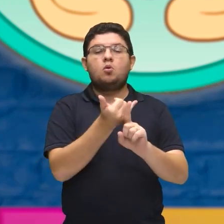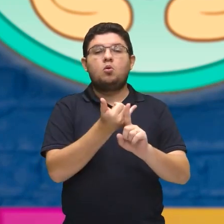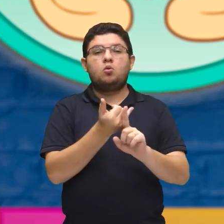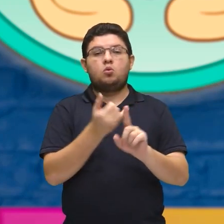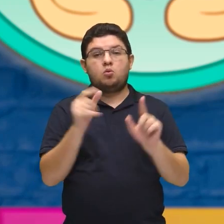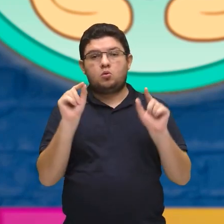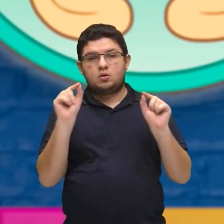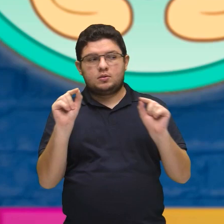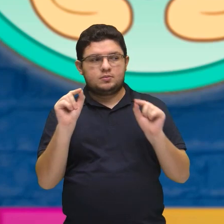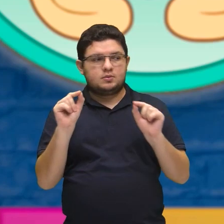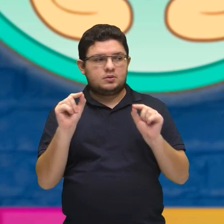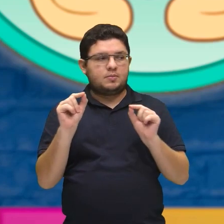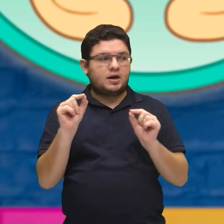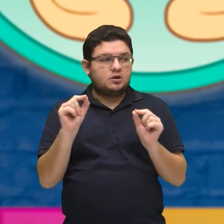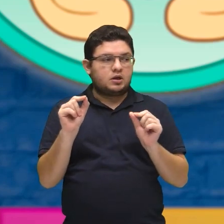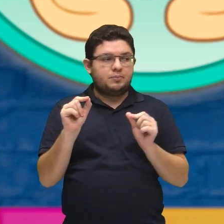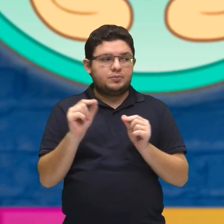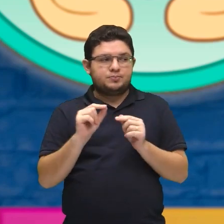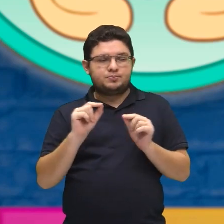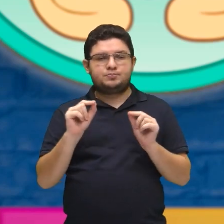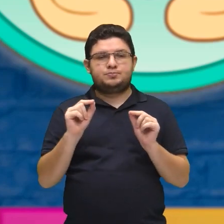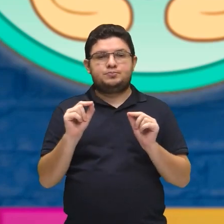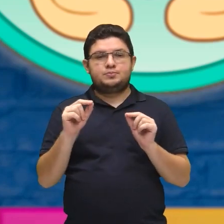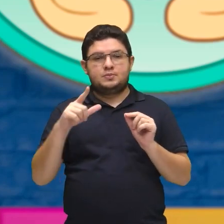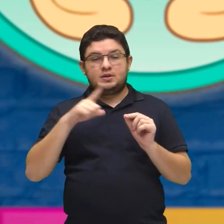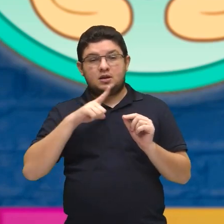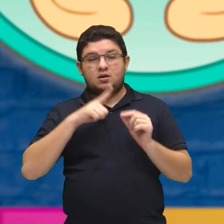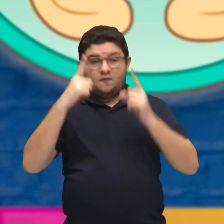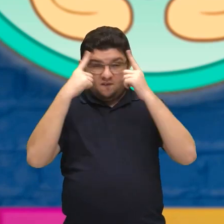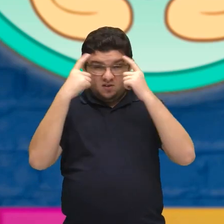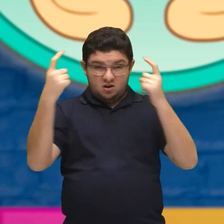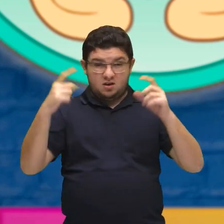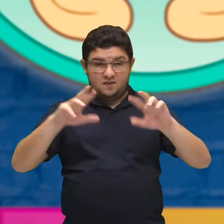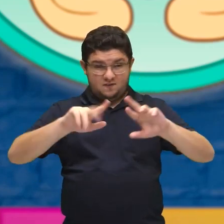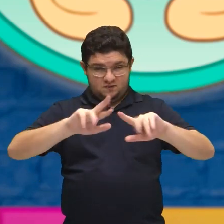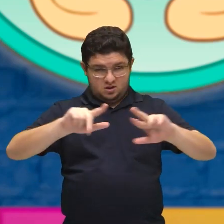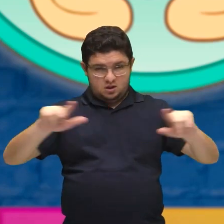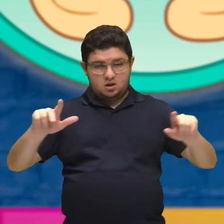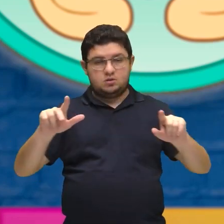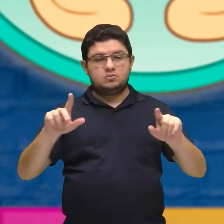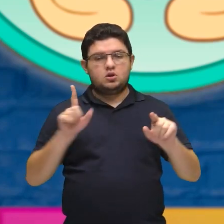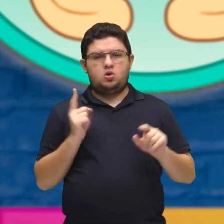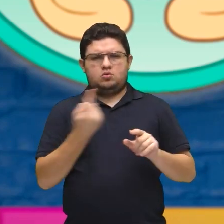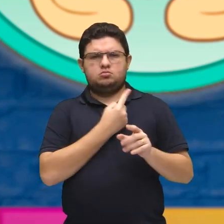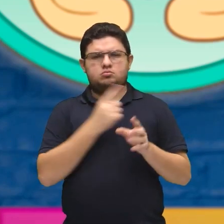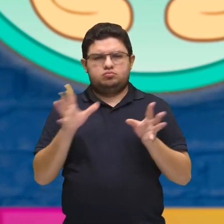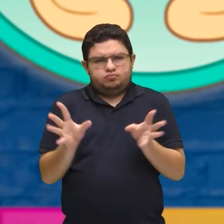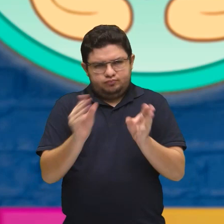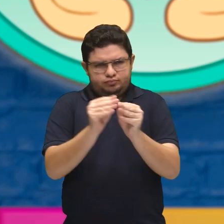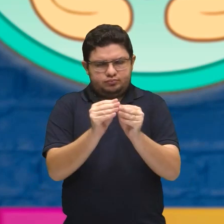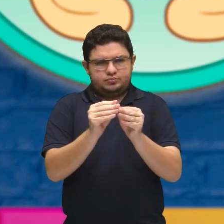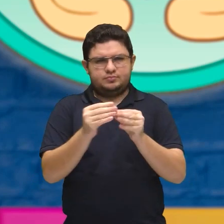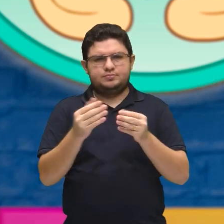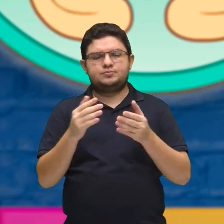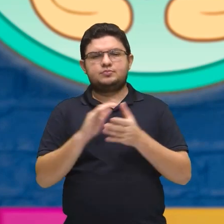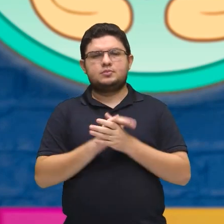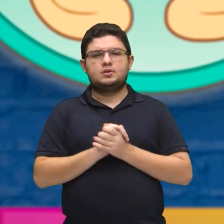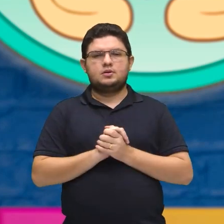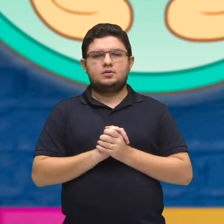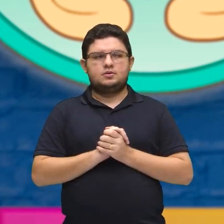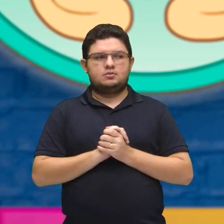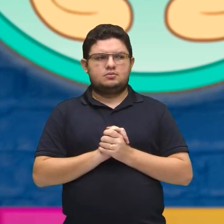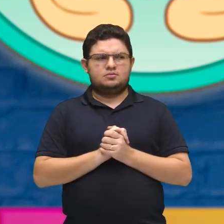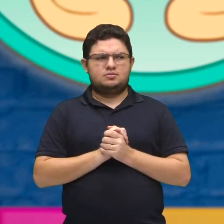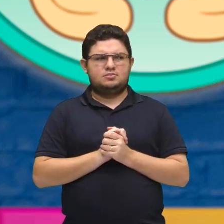um conjunto de violências. Vamos fazer um resumo, né, dessa obra, desse bate-papo. Um conjunto de